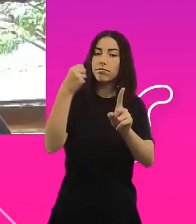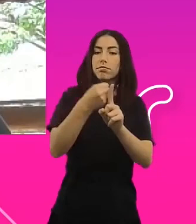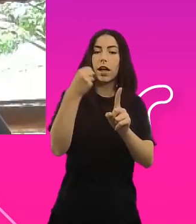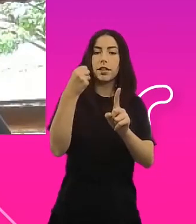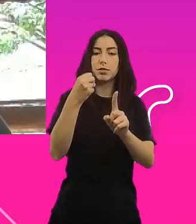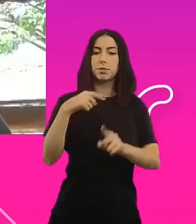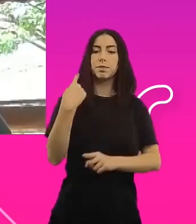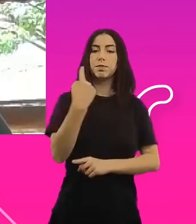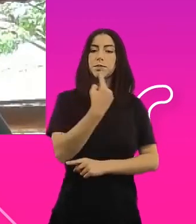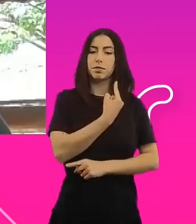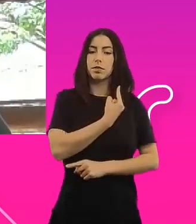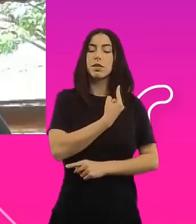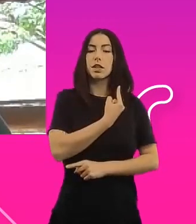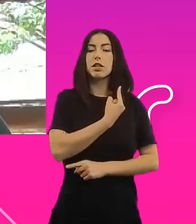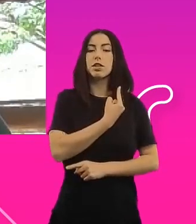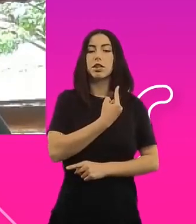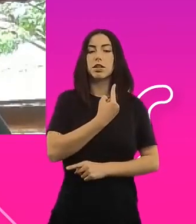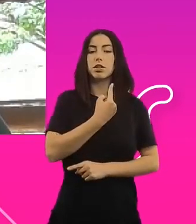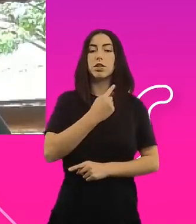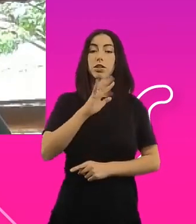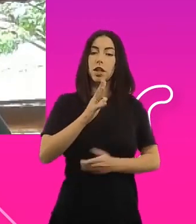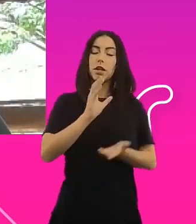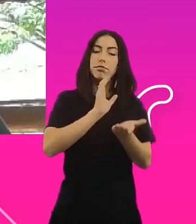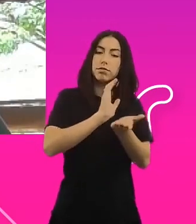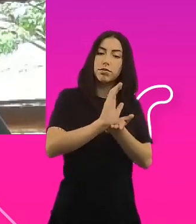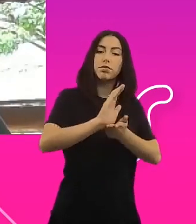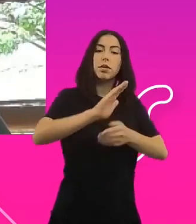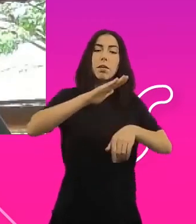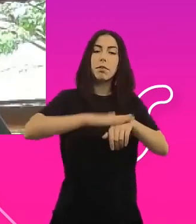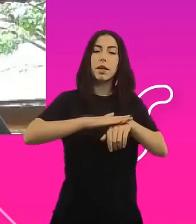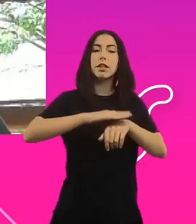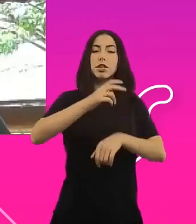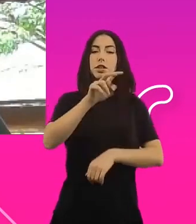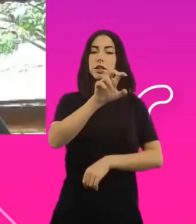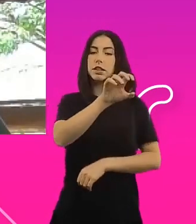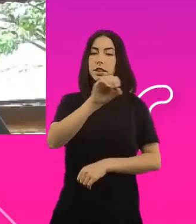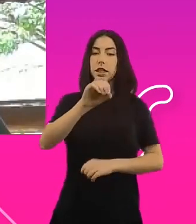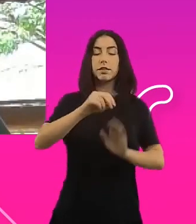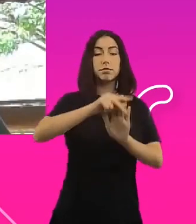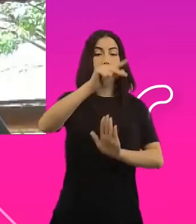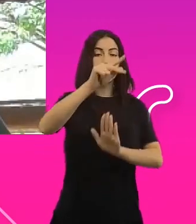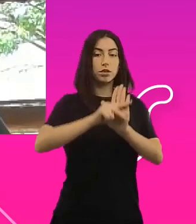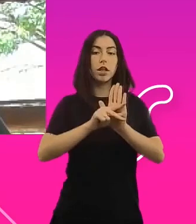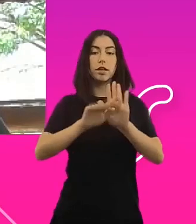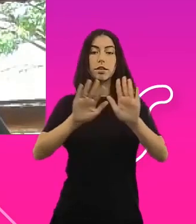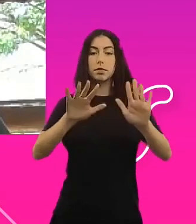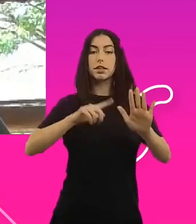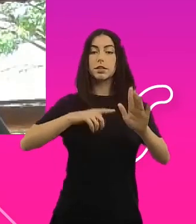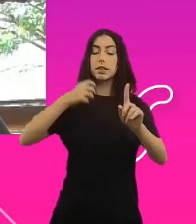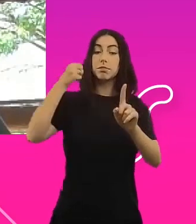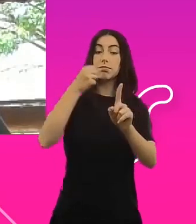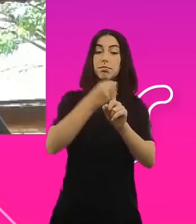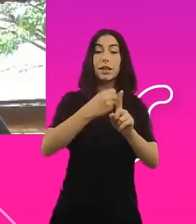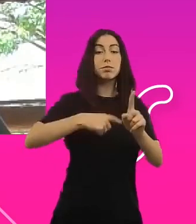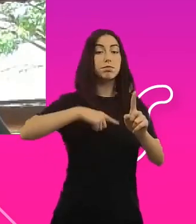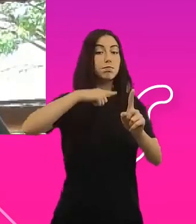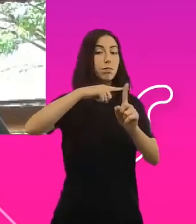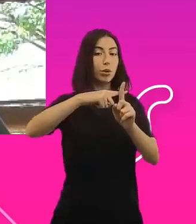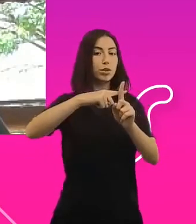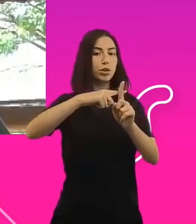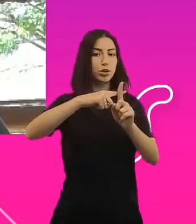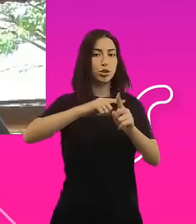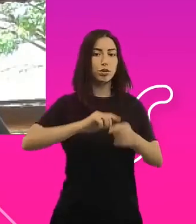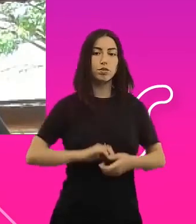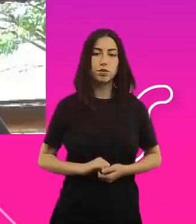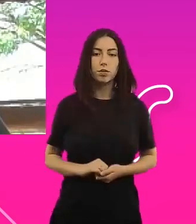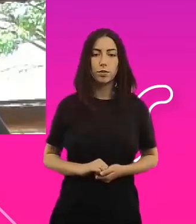patrocinamos ou apoiamos 500 projetos, mas desses 500, 4 causam impacto positivo, né? Que é um pouco isso